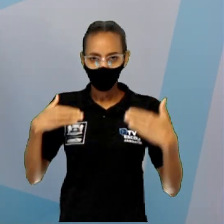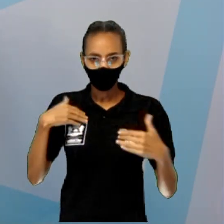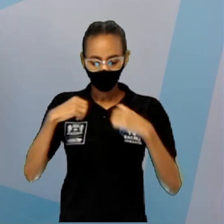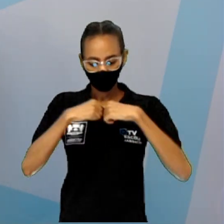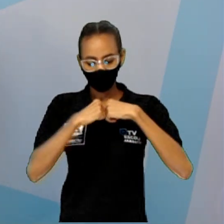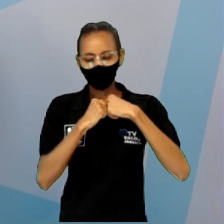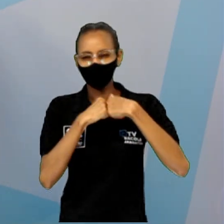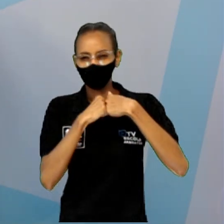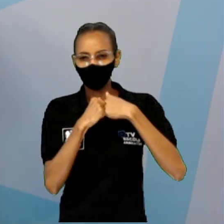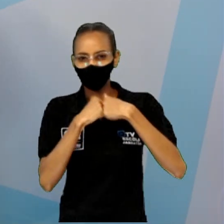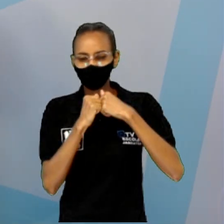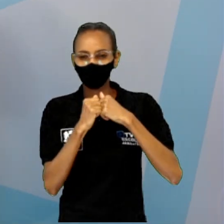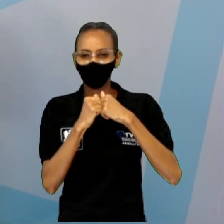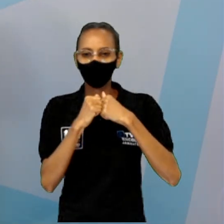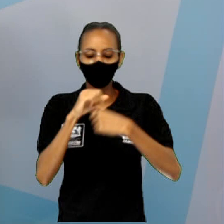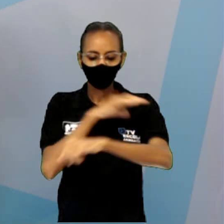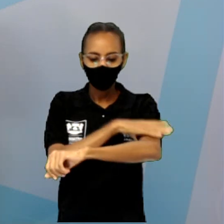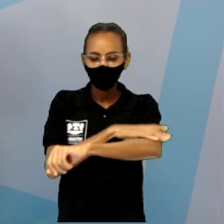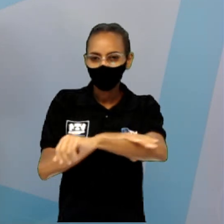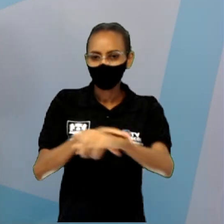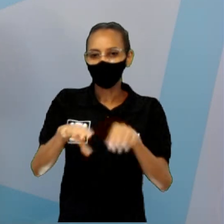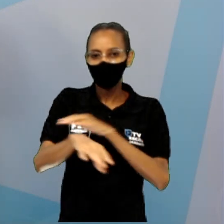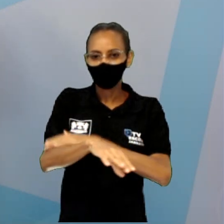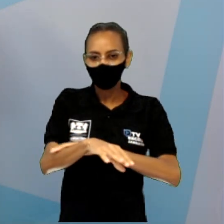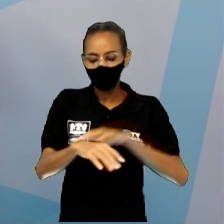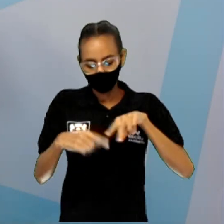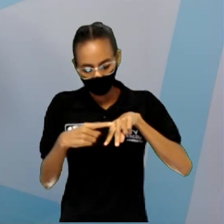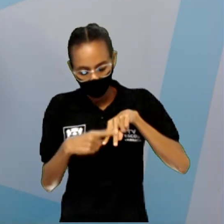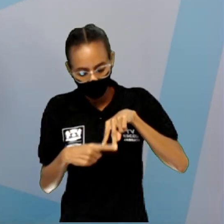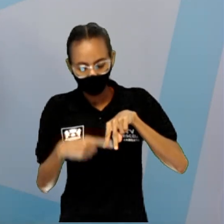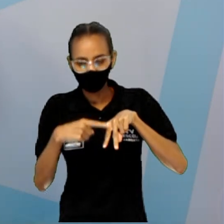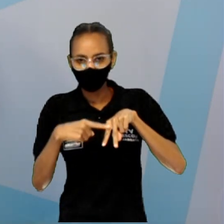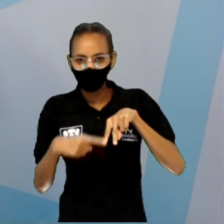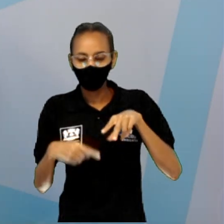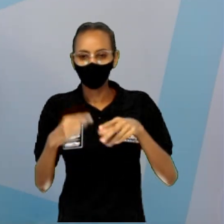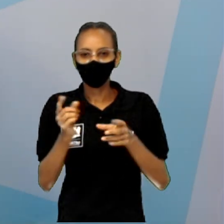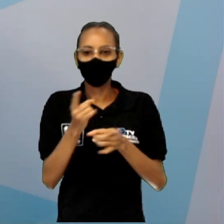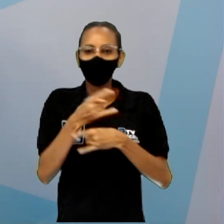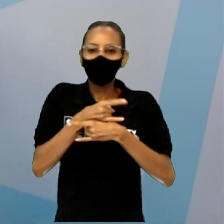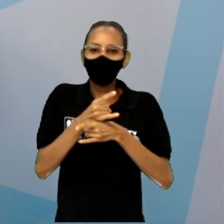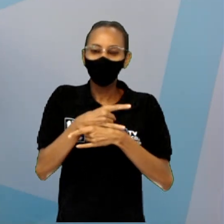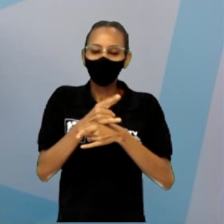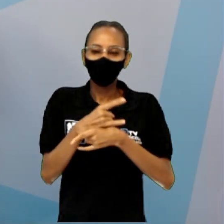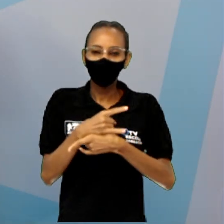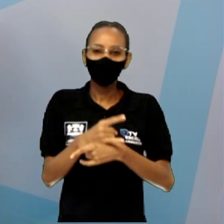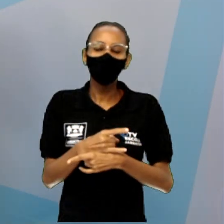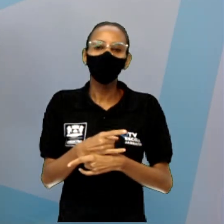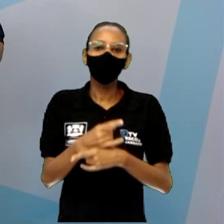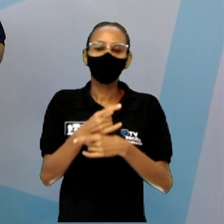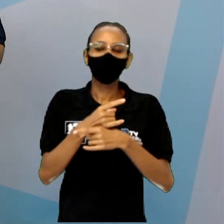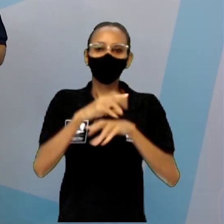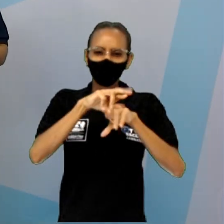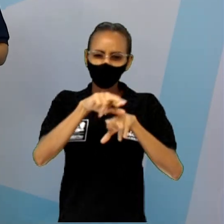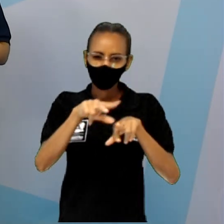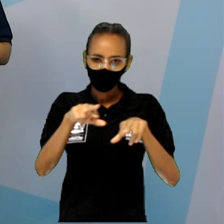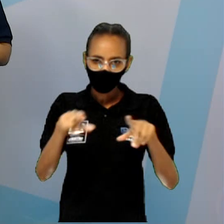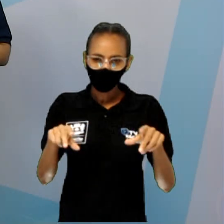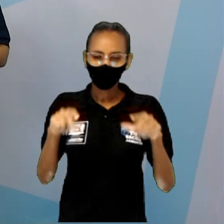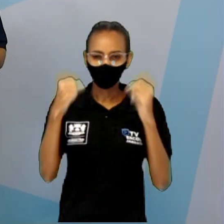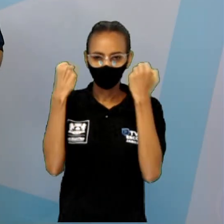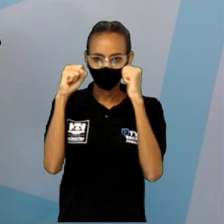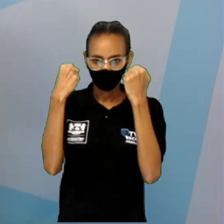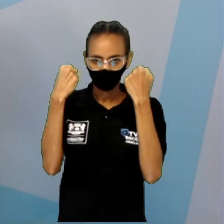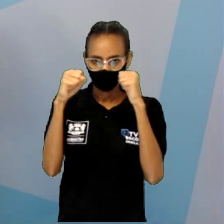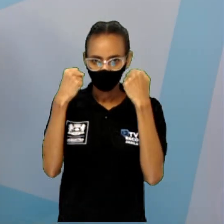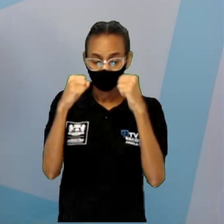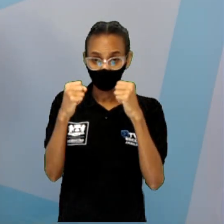com o joelho, com a nossa coluna. Então, o alongamento, os exercícios de flexibilidade, eles